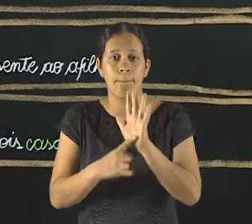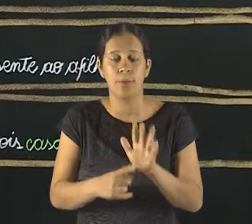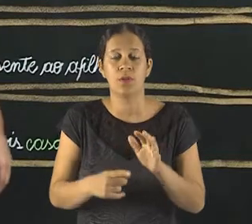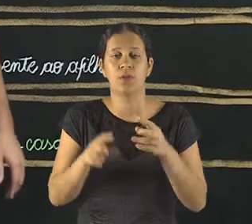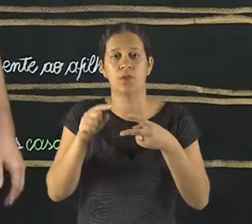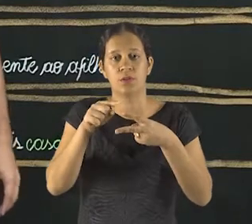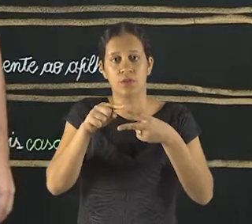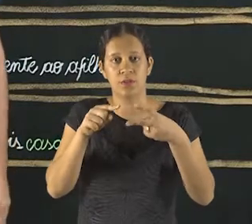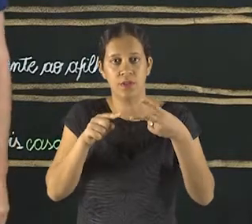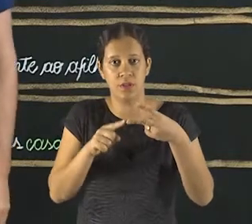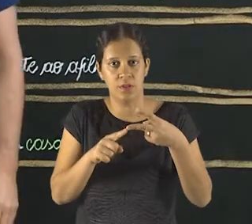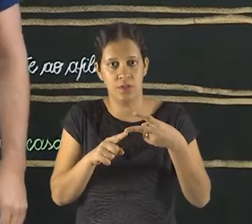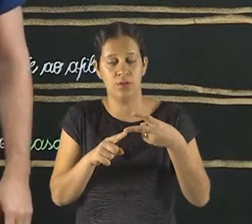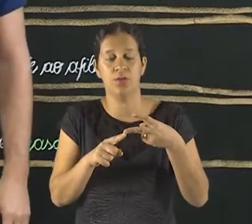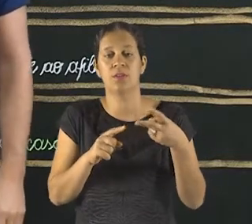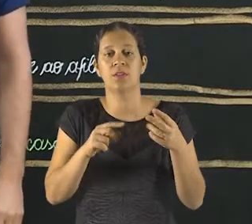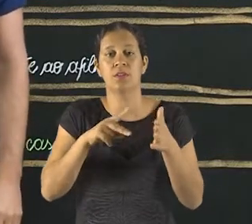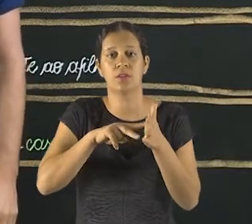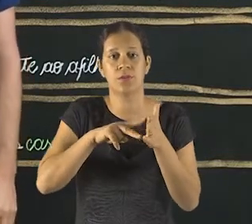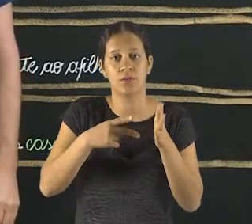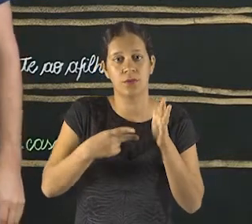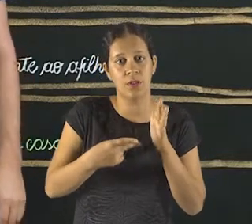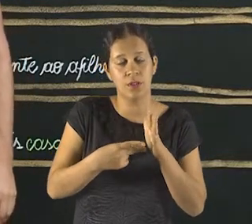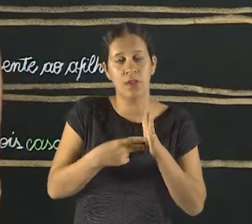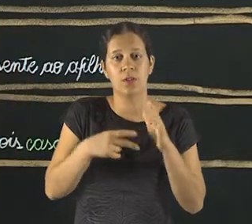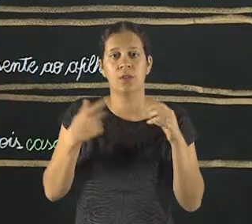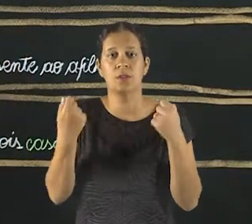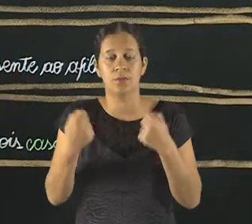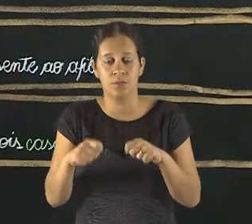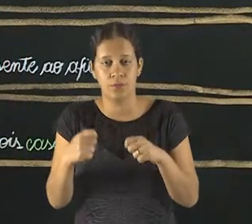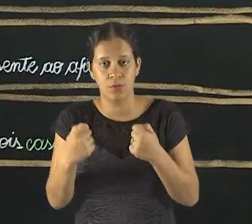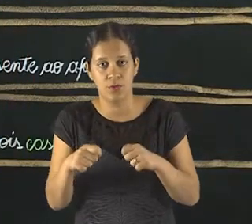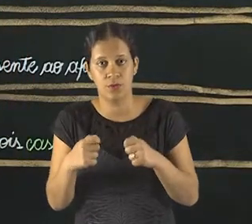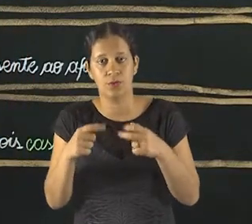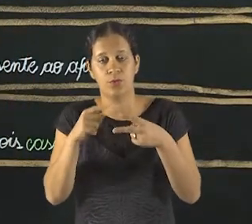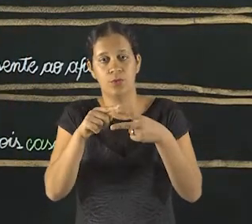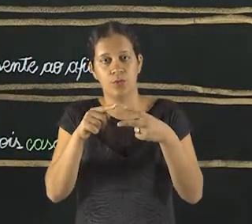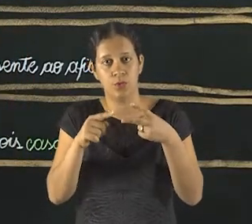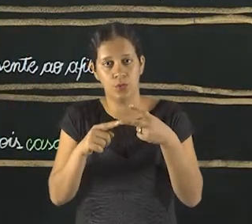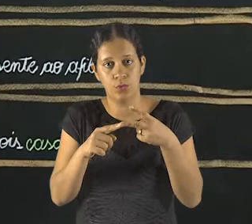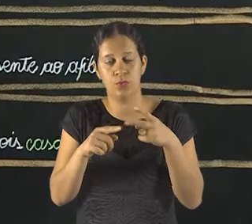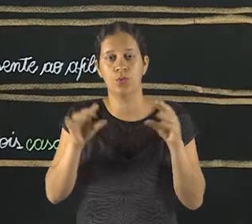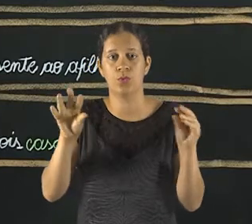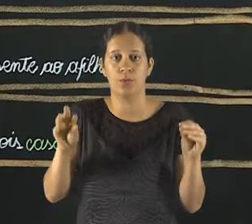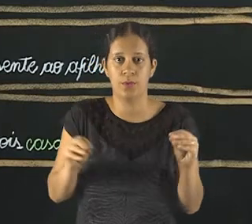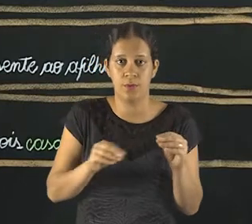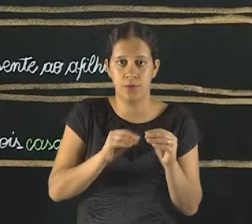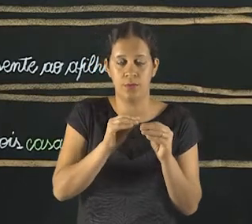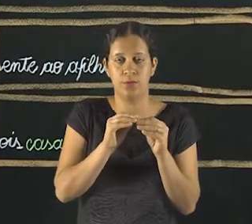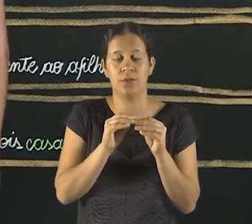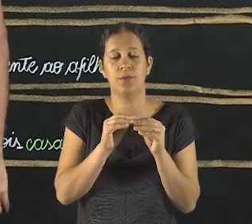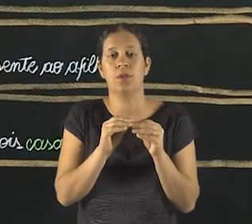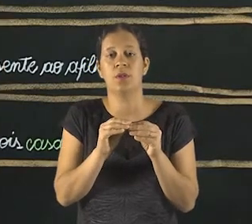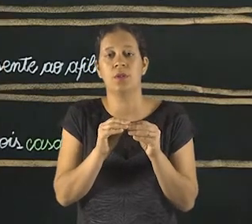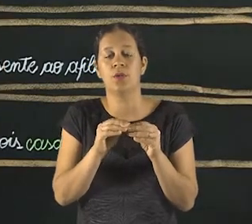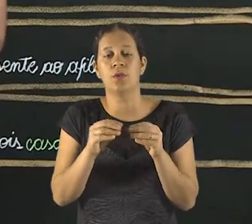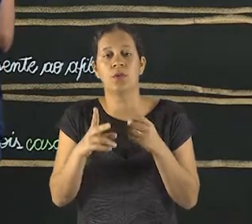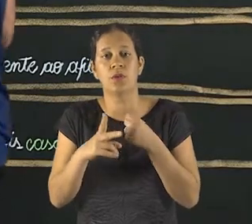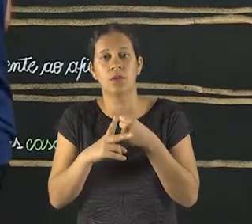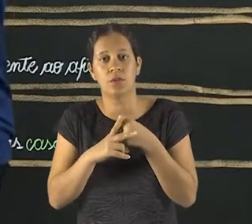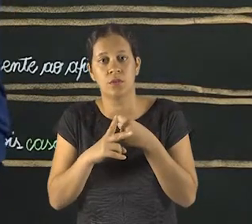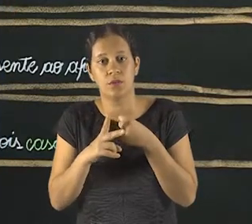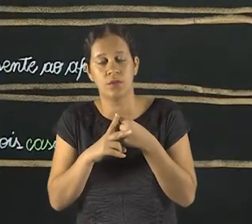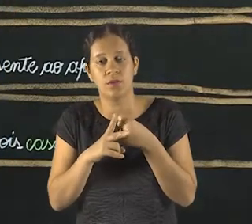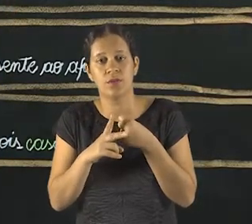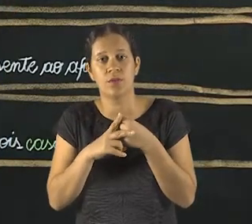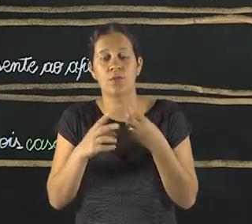porque eles apresentam dupla transitividade. Isso significa que eles vão precisar de dois complementos. É o caso,